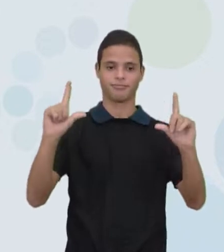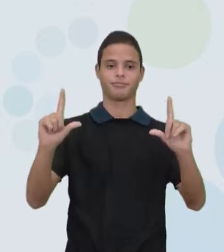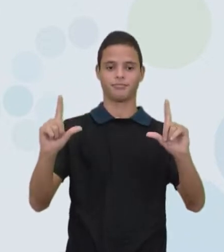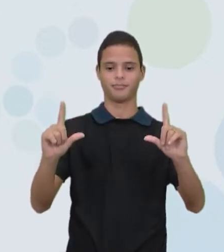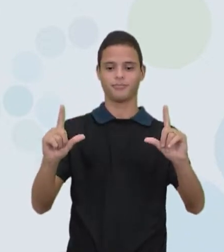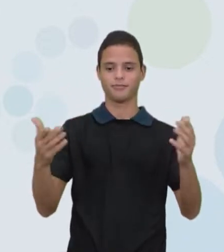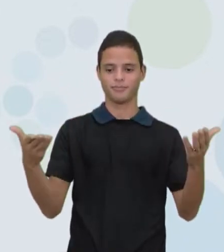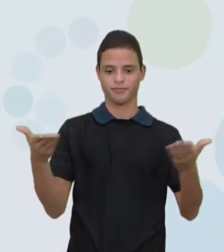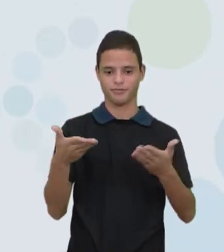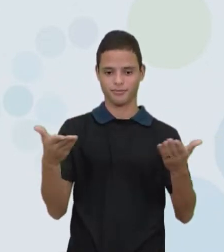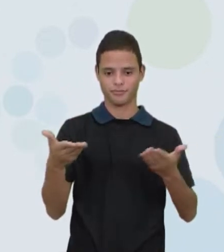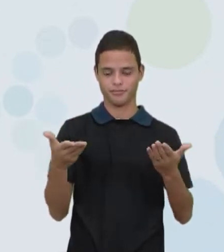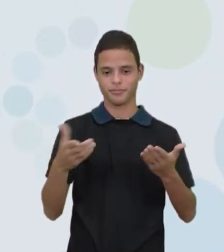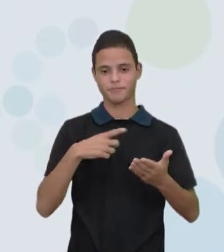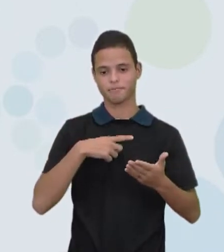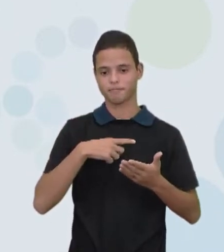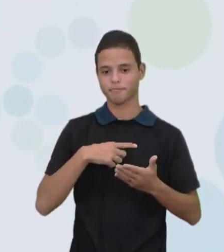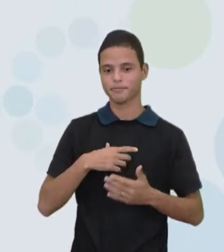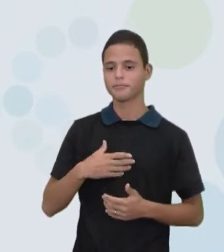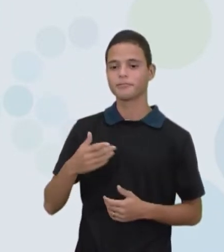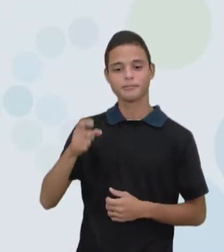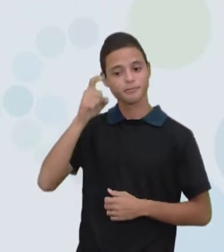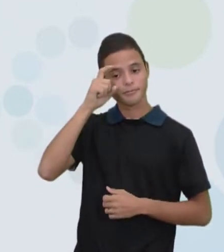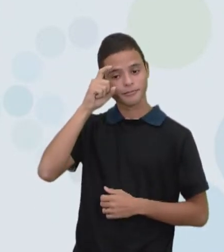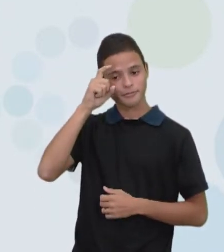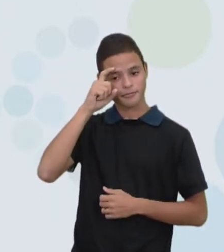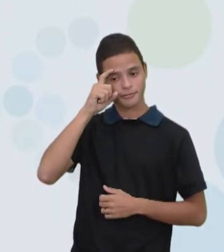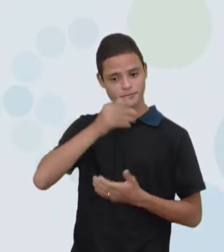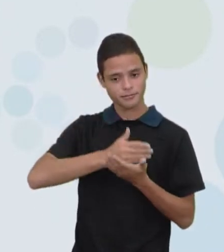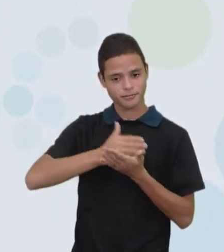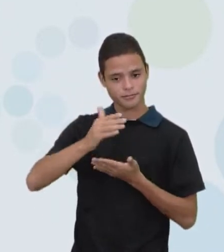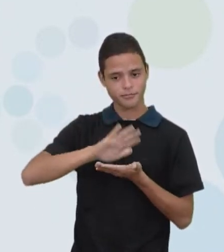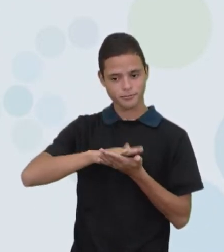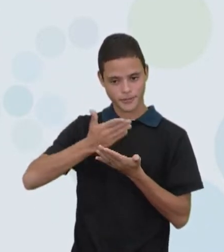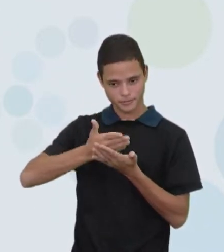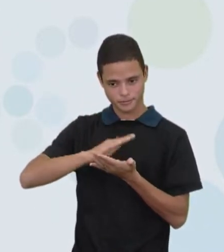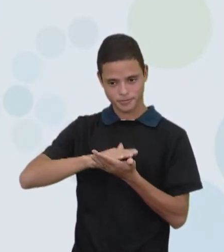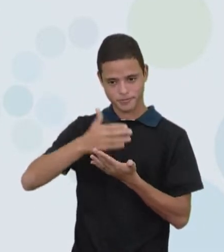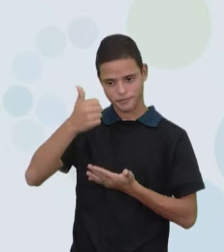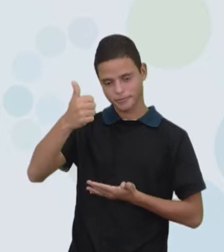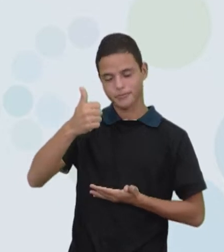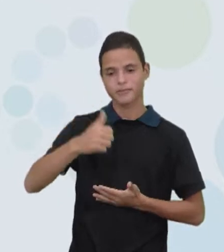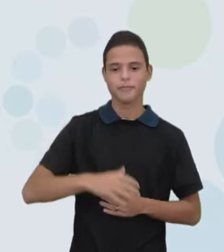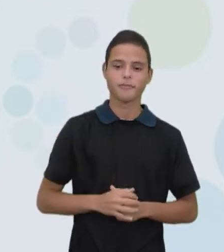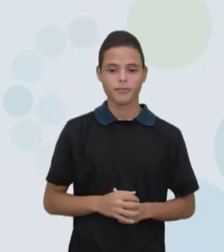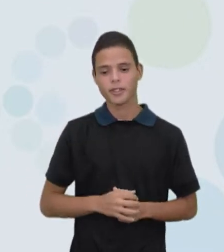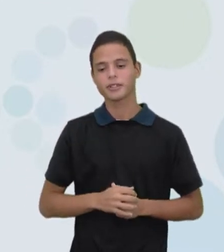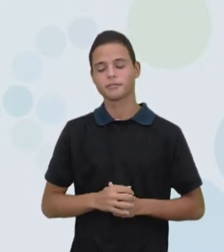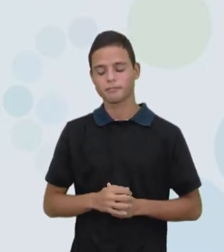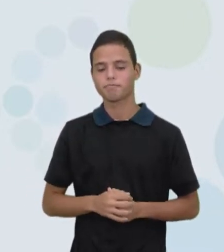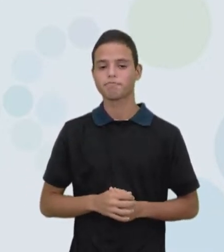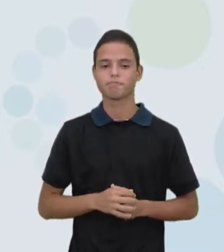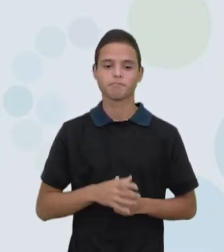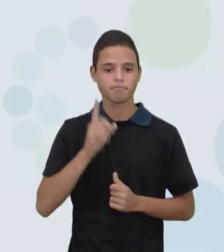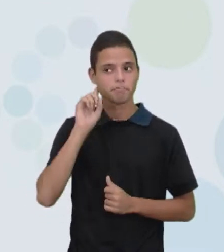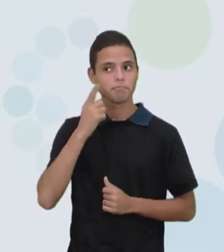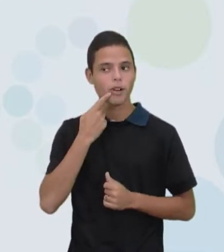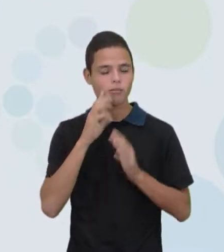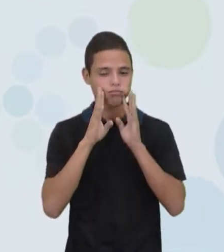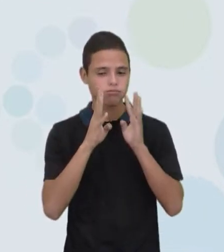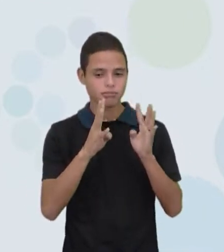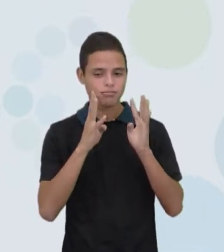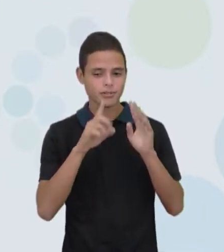nós estamos aqui com o intérprete Matheus, aqui levando a nossa voz aí, né, para quem não consegue nos ouvir. E eu